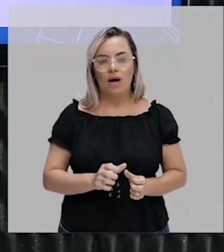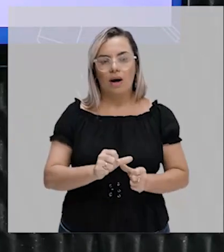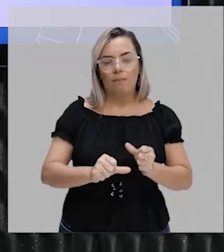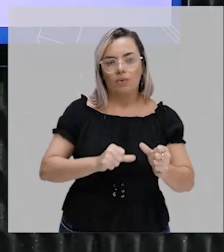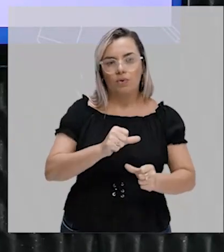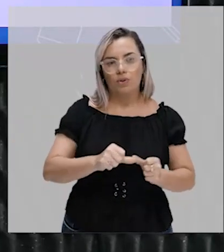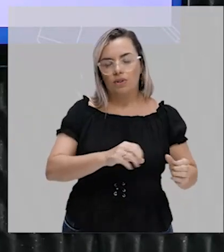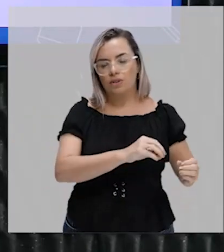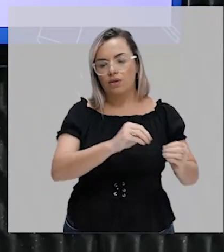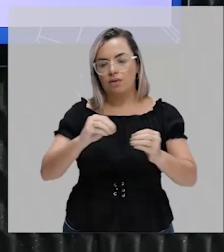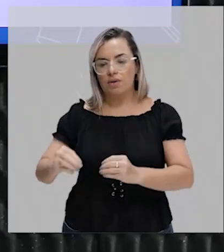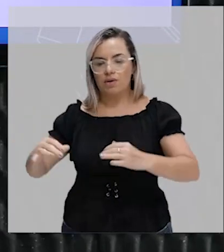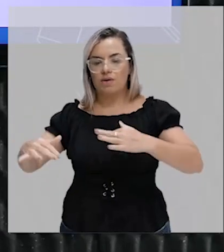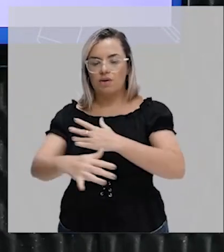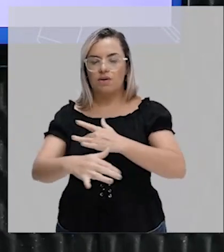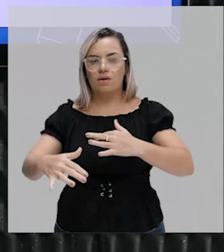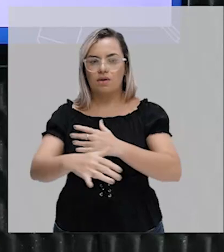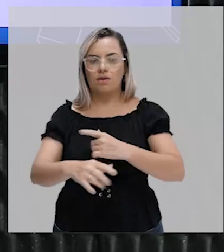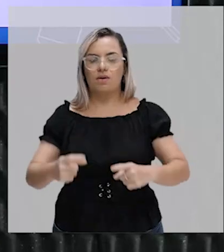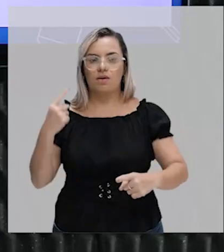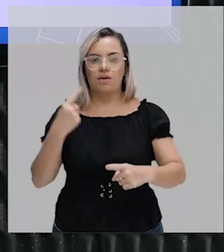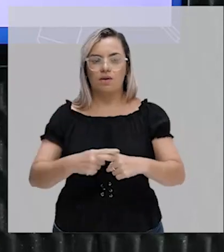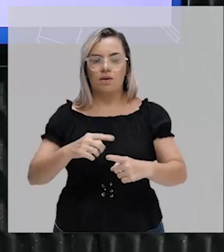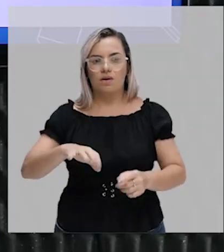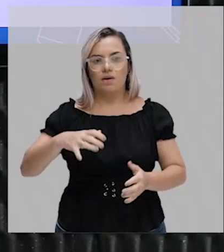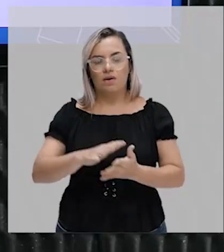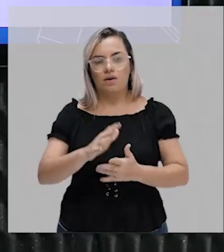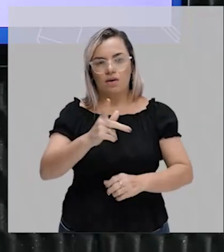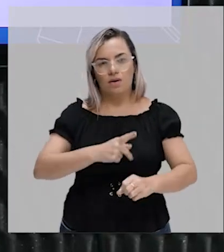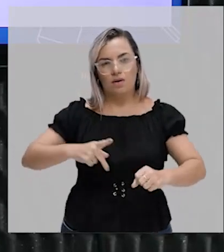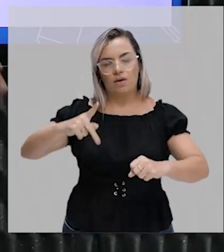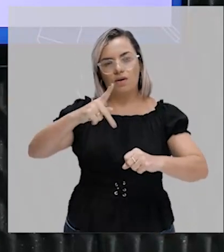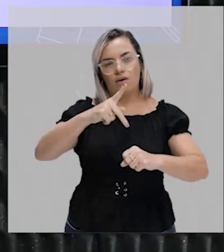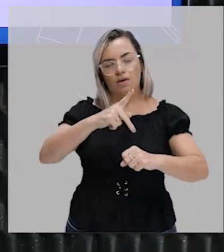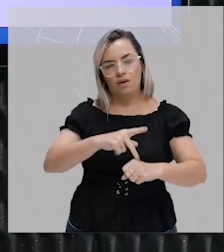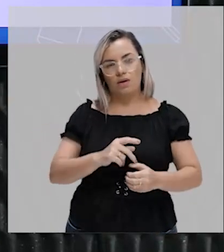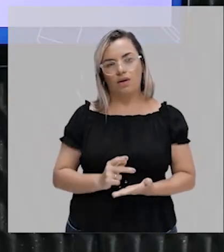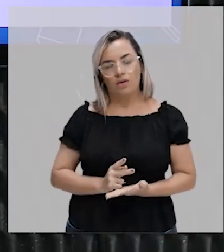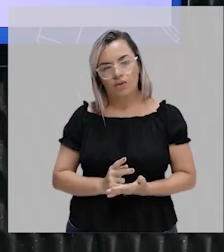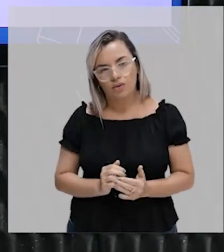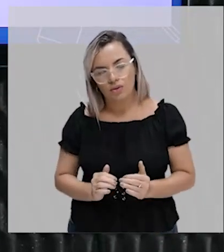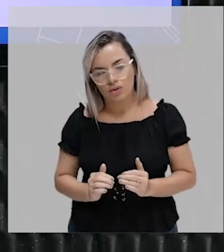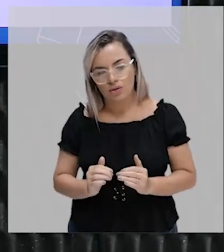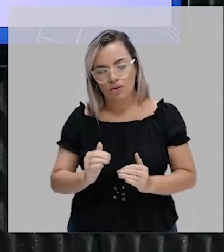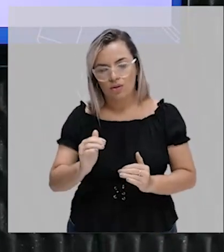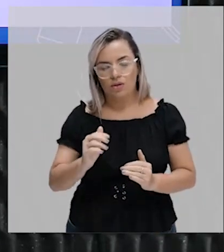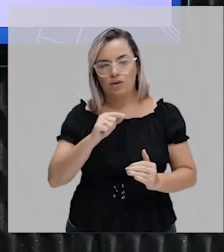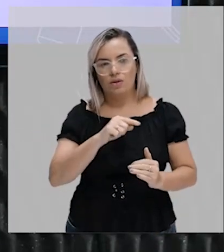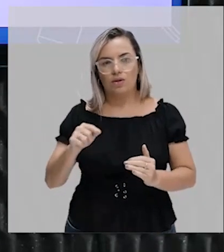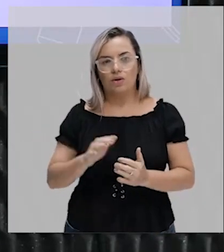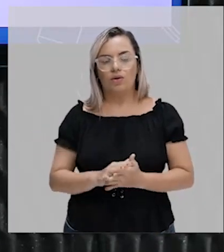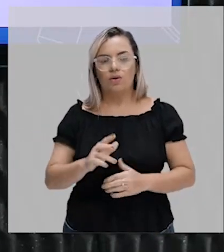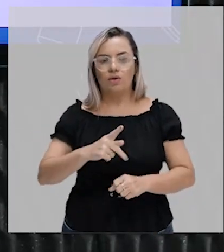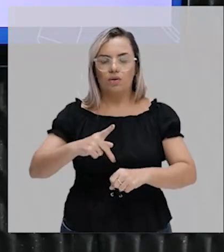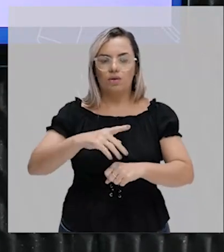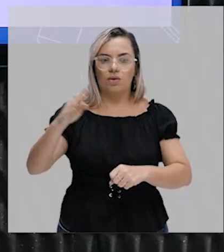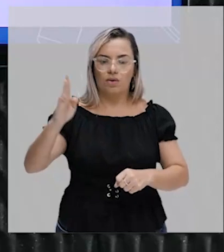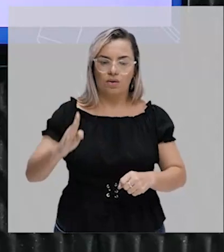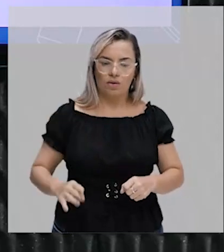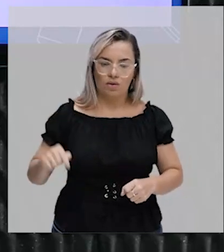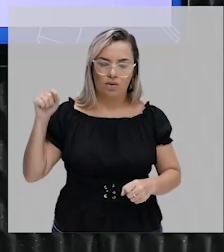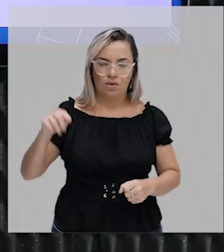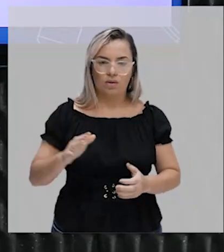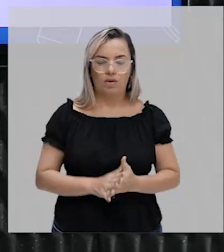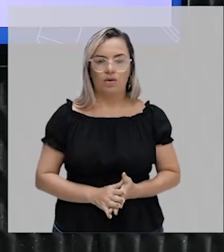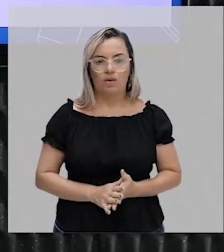tá certo? Por quê? Isso aconteceu principalmente em países emergentes e subdesenvolvidos, tá certo? O Brasil, enquanto emergente, aconteceu